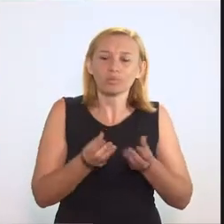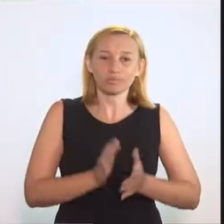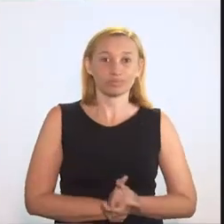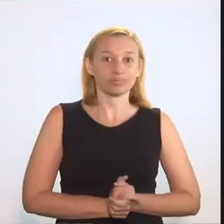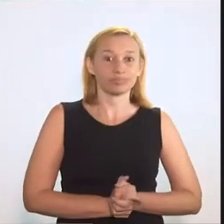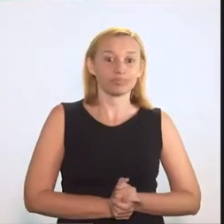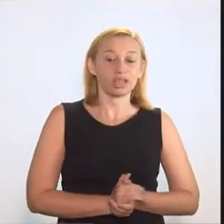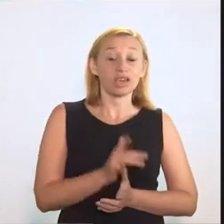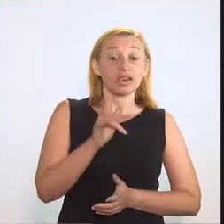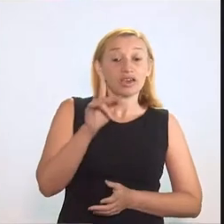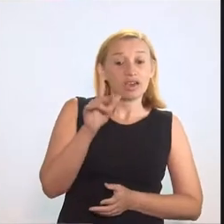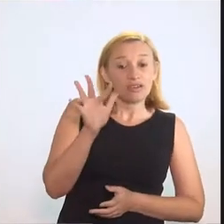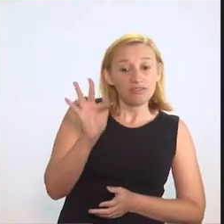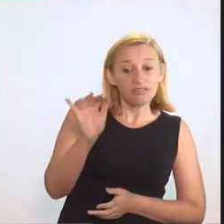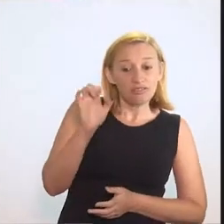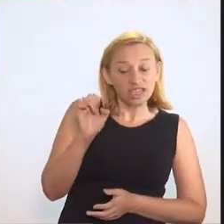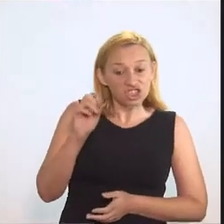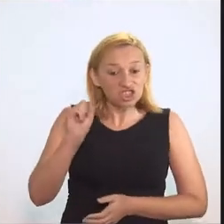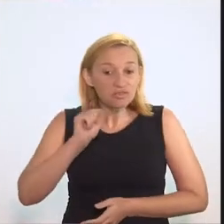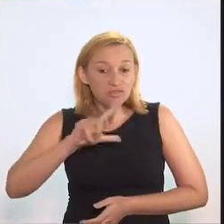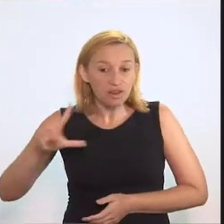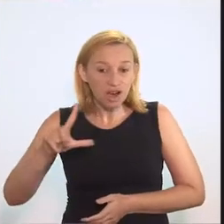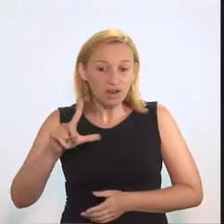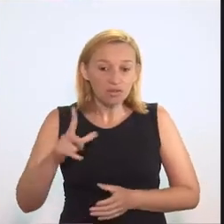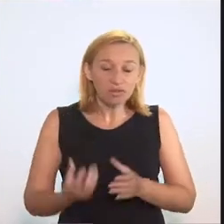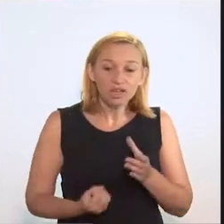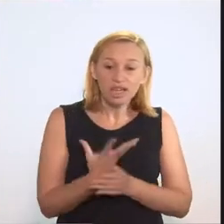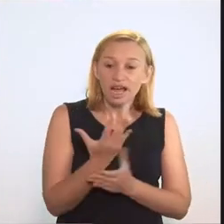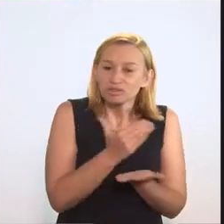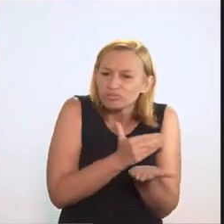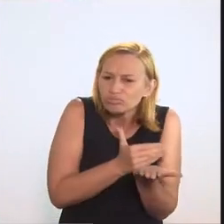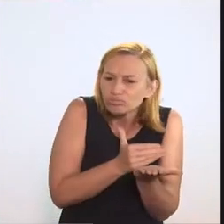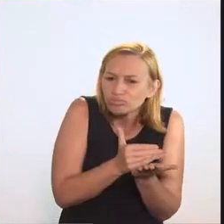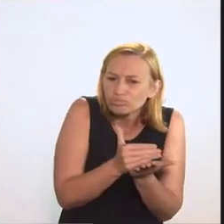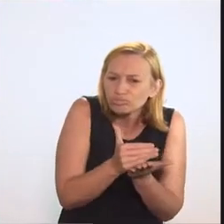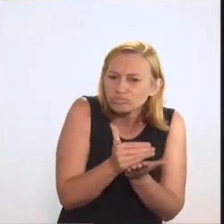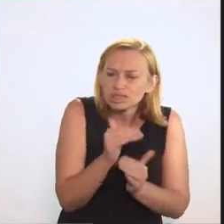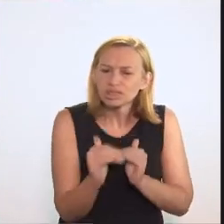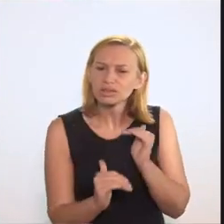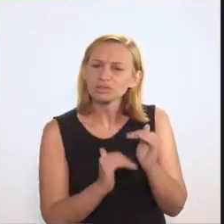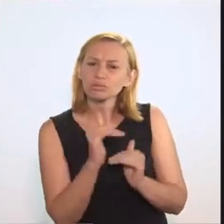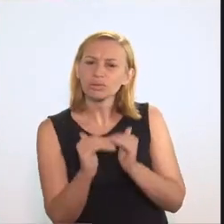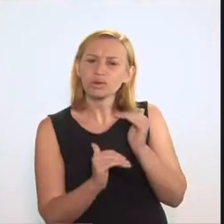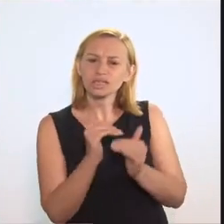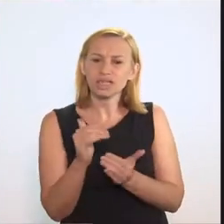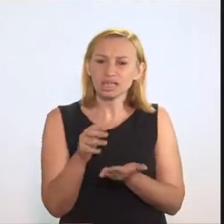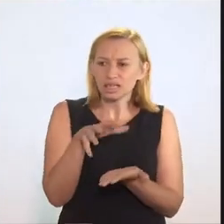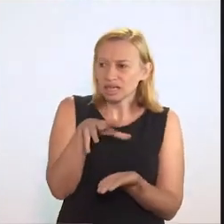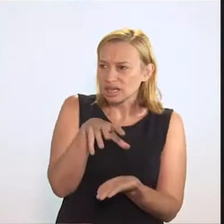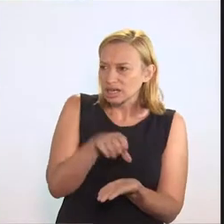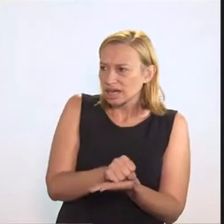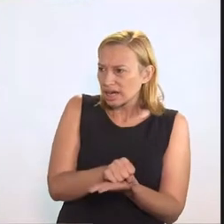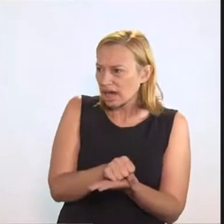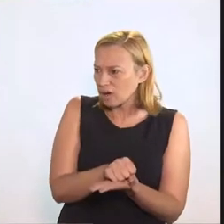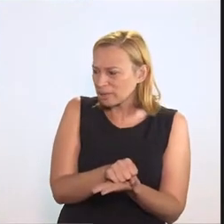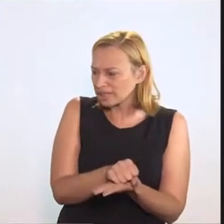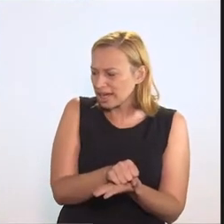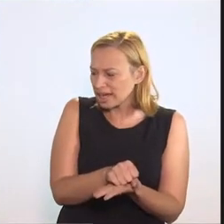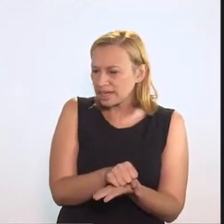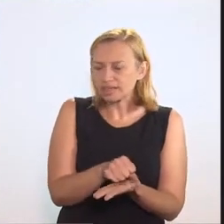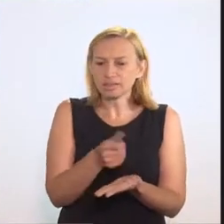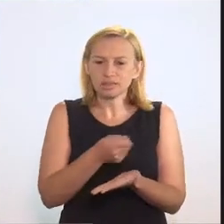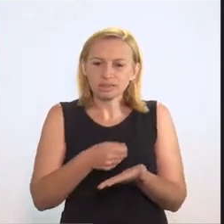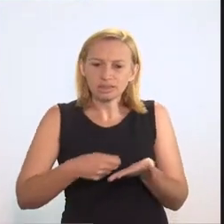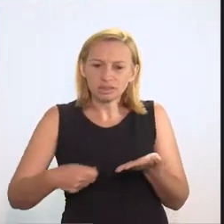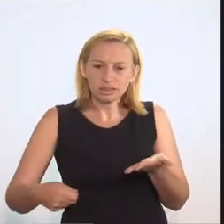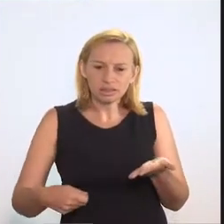Esse festival ele foi idealizado durante o processo de inscrição, né, nos editais da Lei